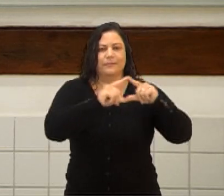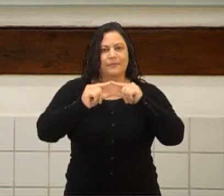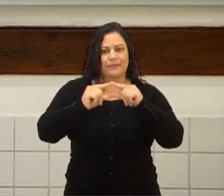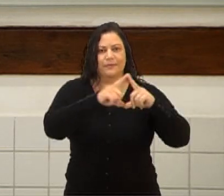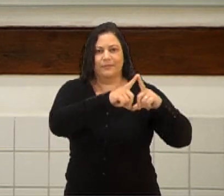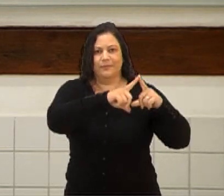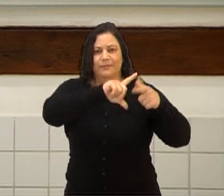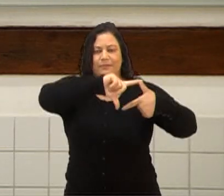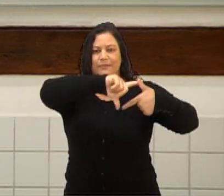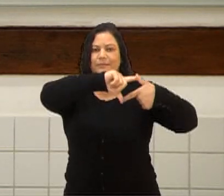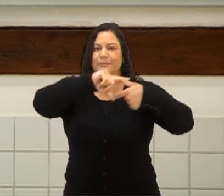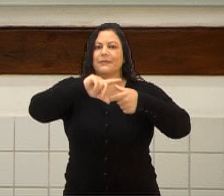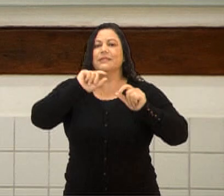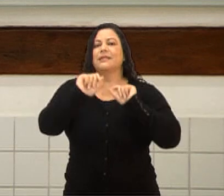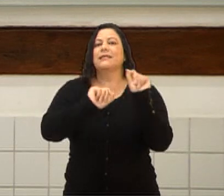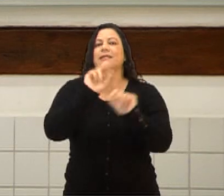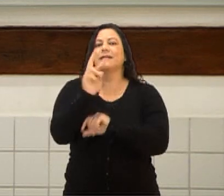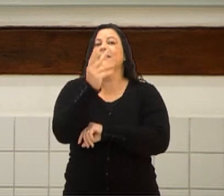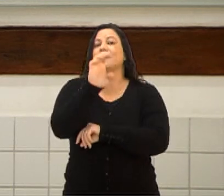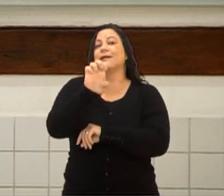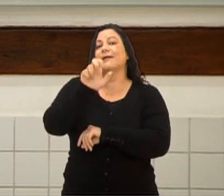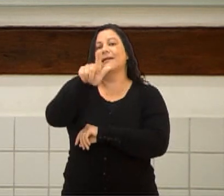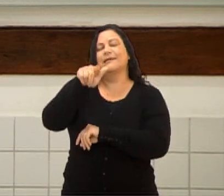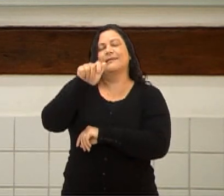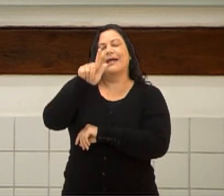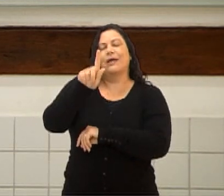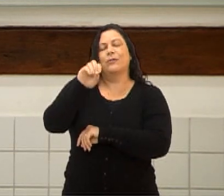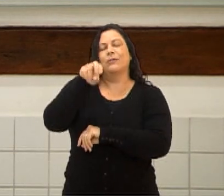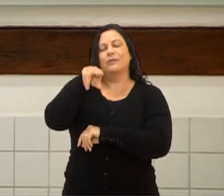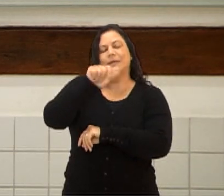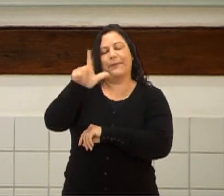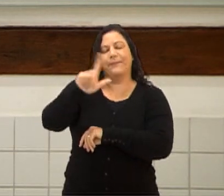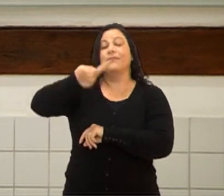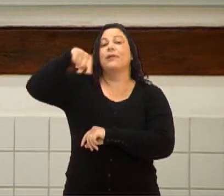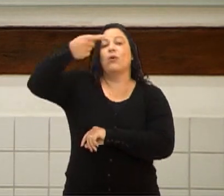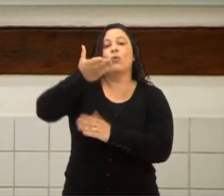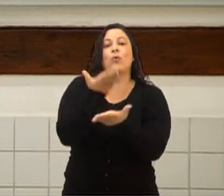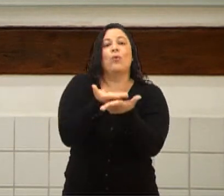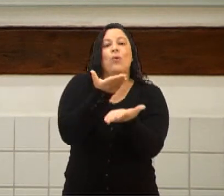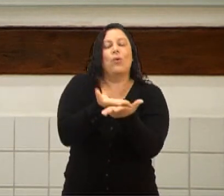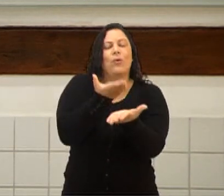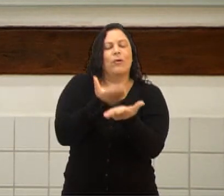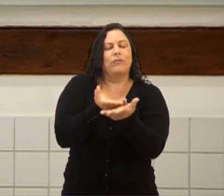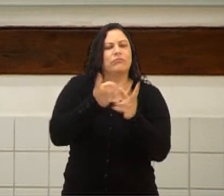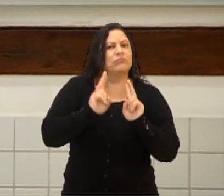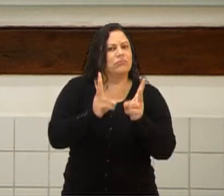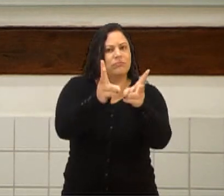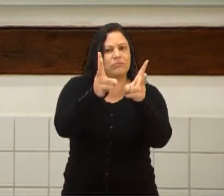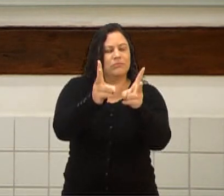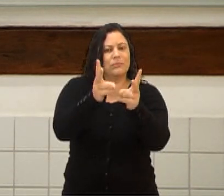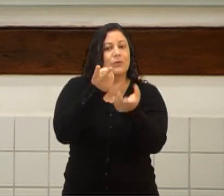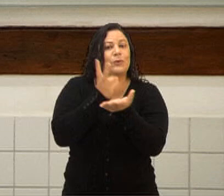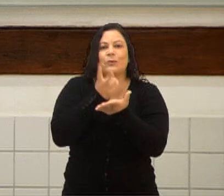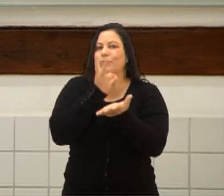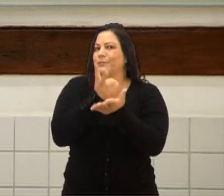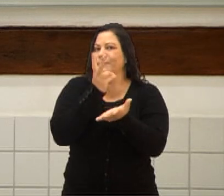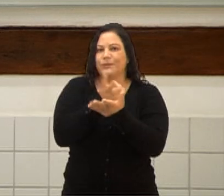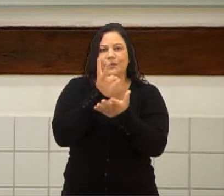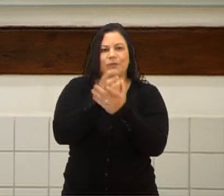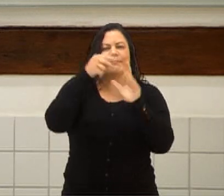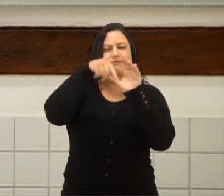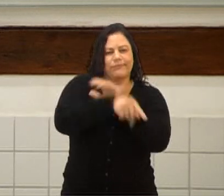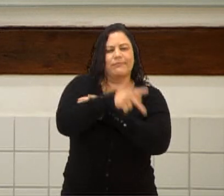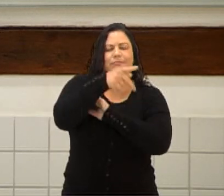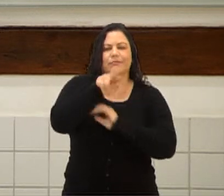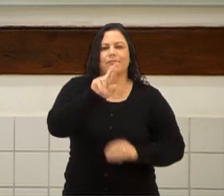hexagonal. O que vamos ver na próxima aula? Na próxima aula, nós ainda vamos nos aprofundar na área de um